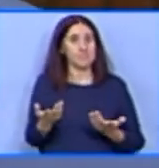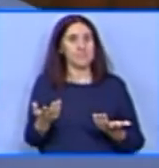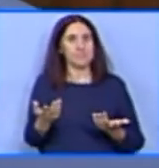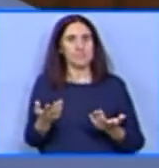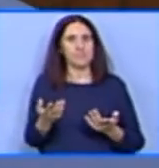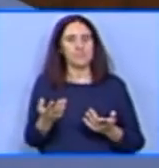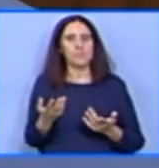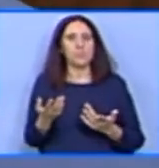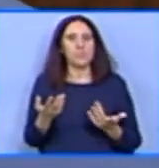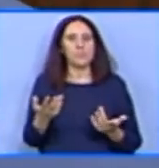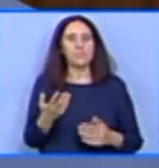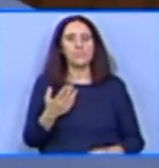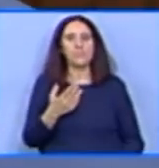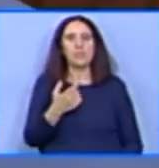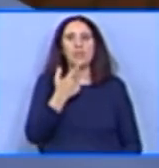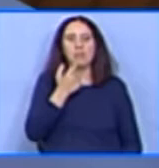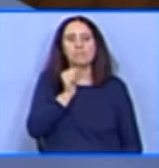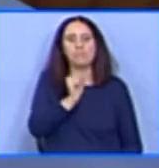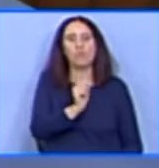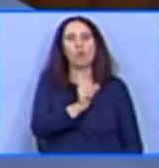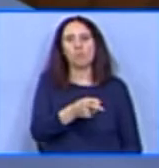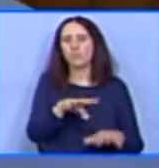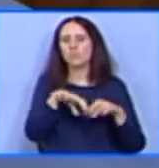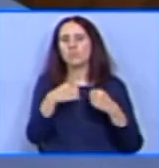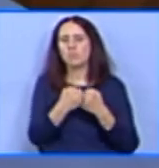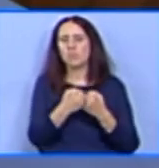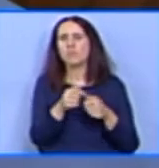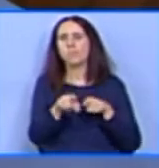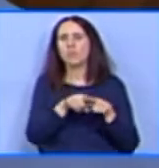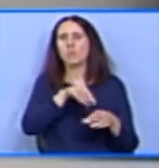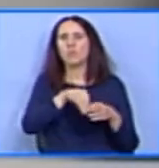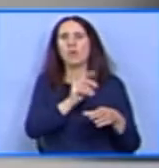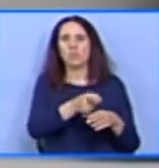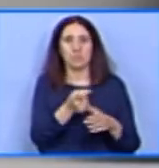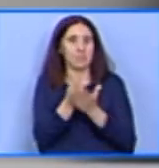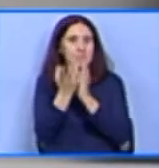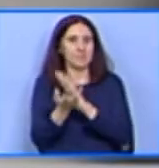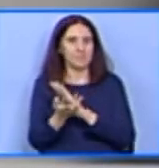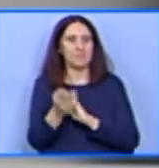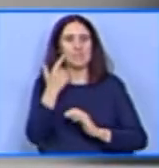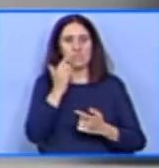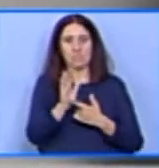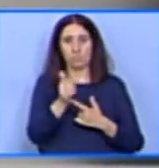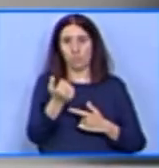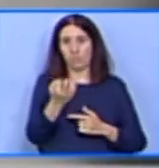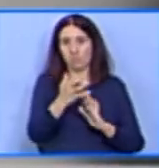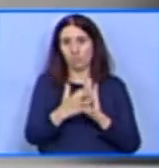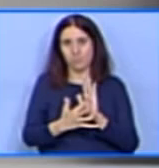a chave do contexto social e político, etc. Um bom exemplo, de facto, é os